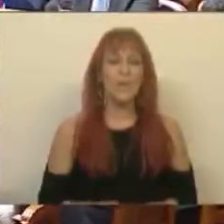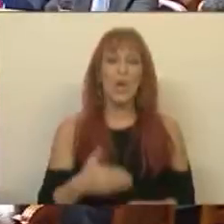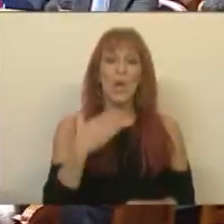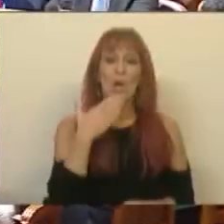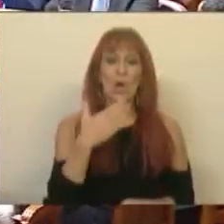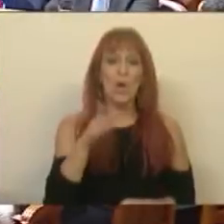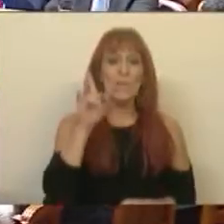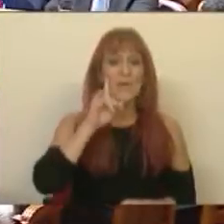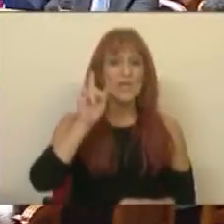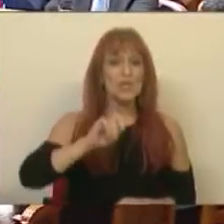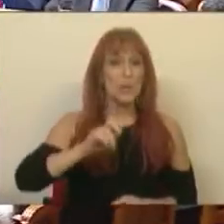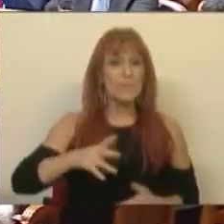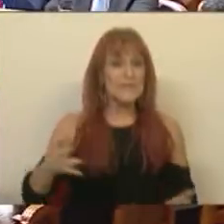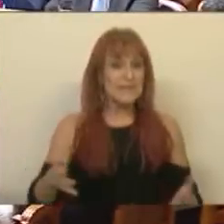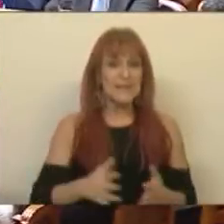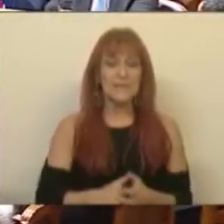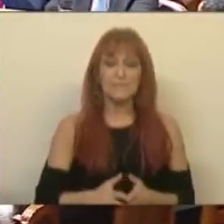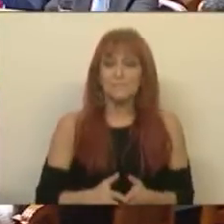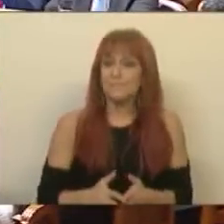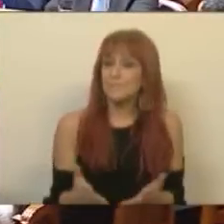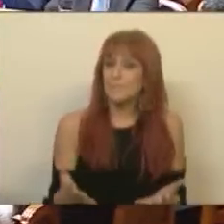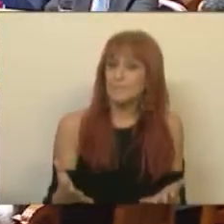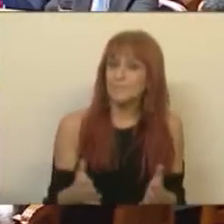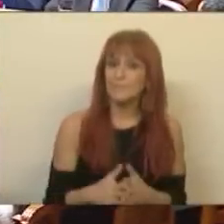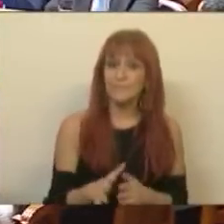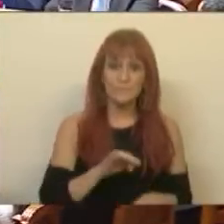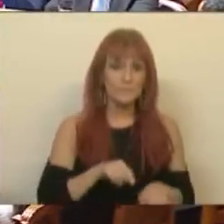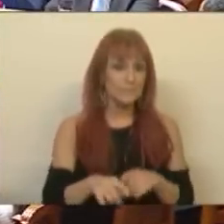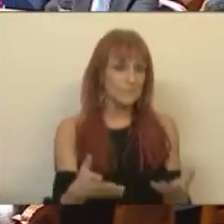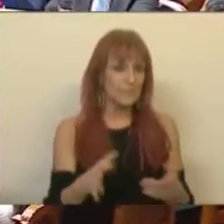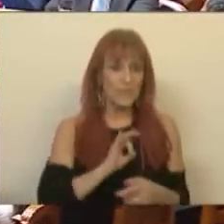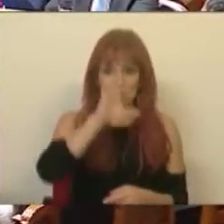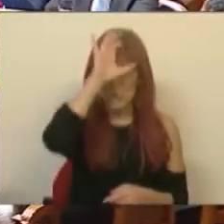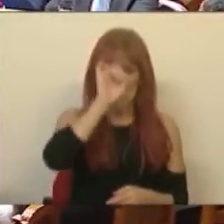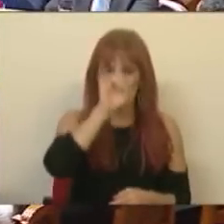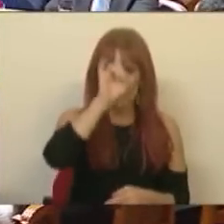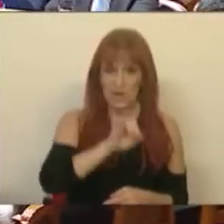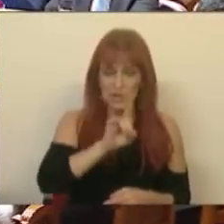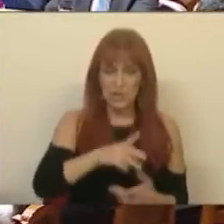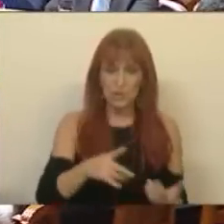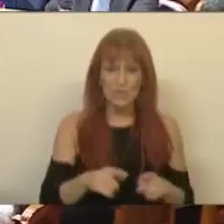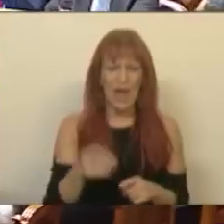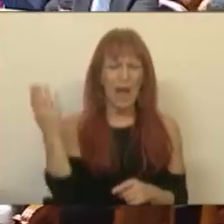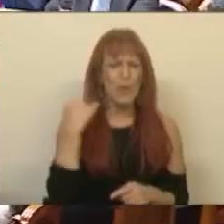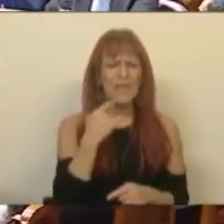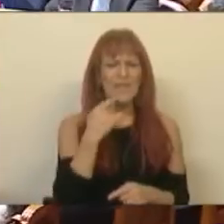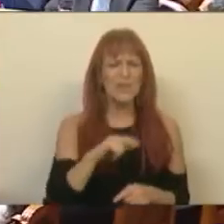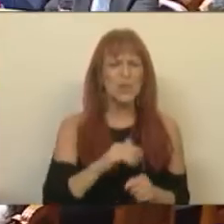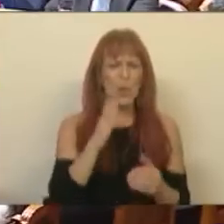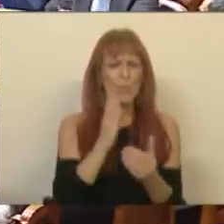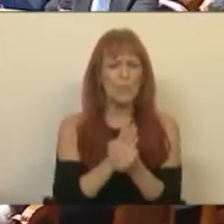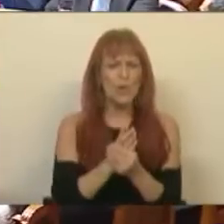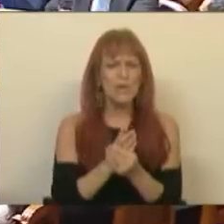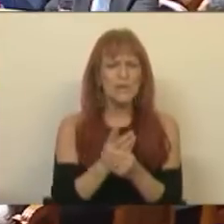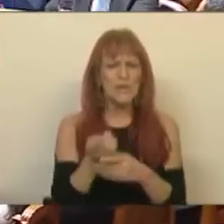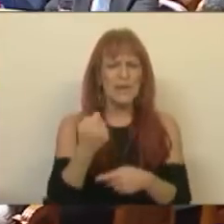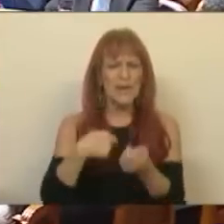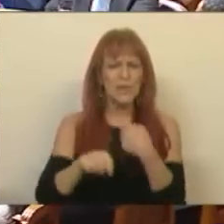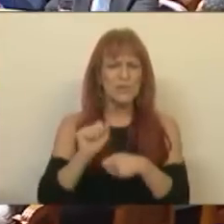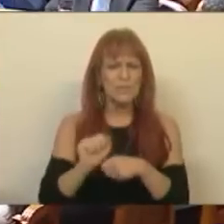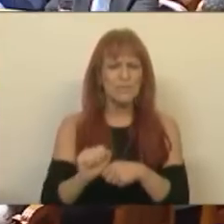Muito obrigado senhor presidente senhores há pouco que o processo de